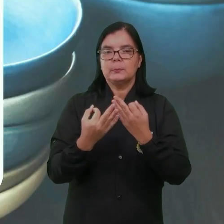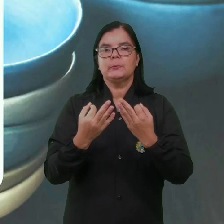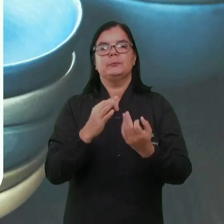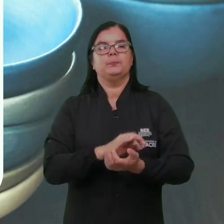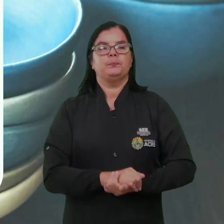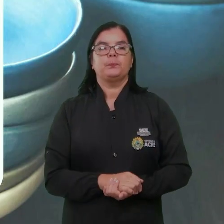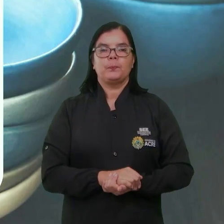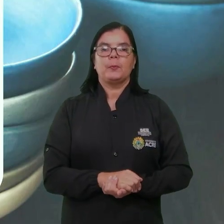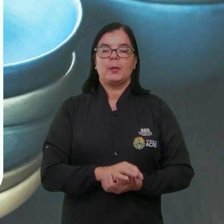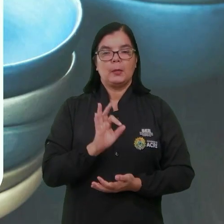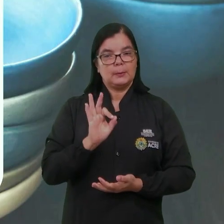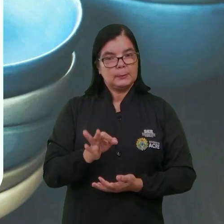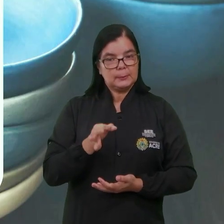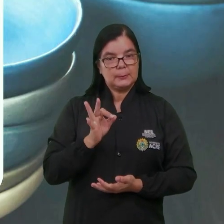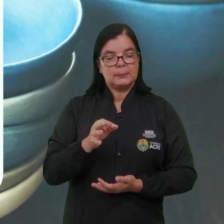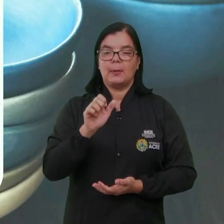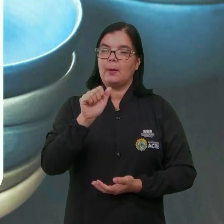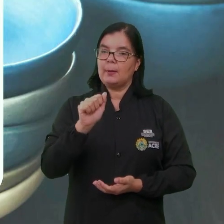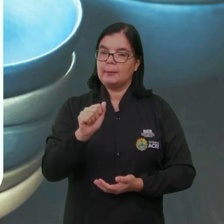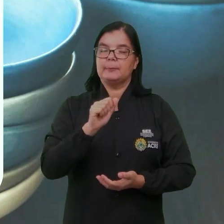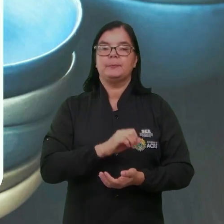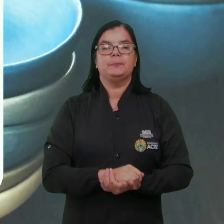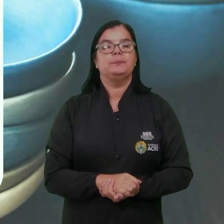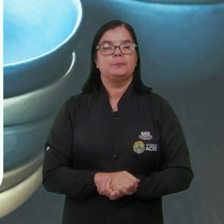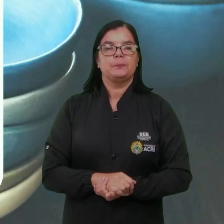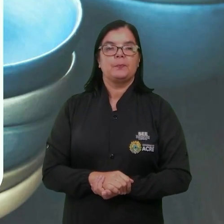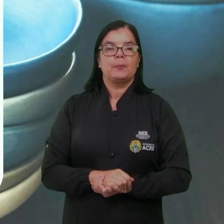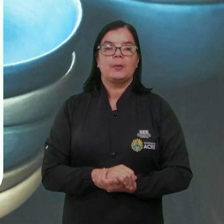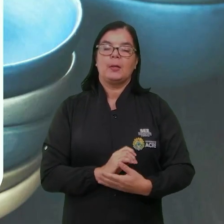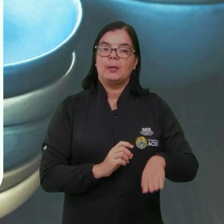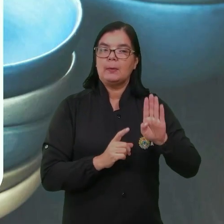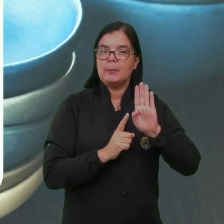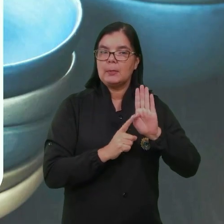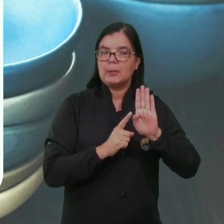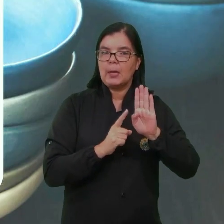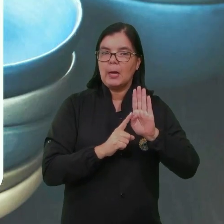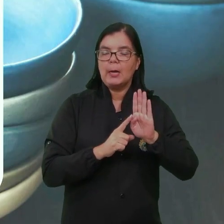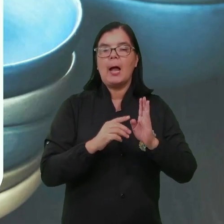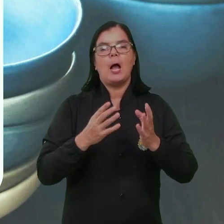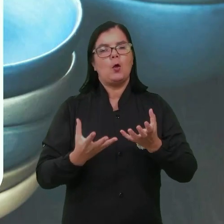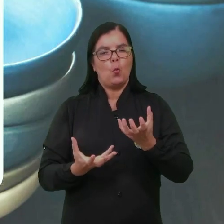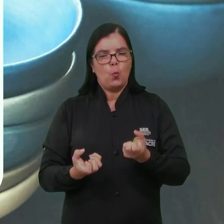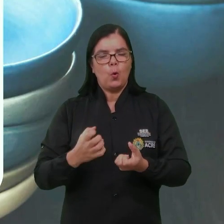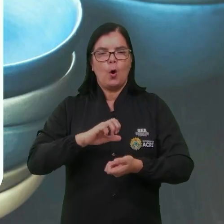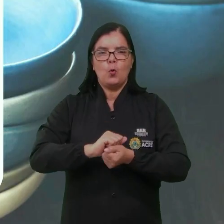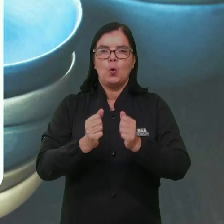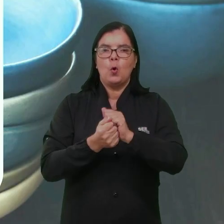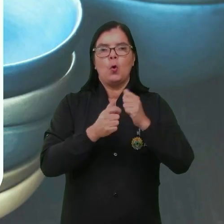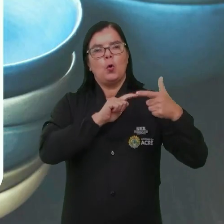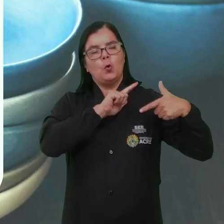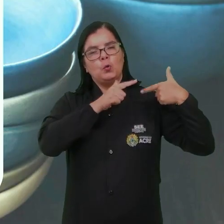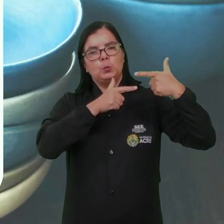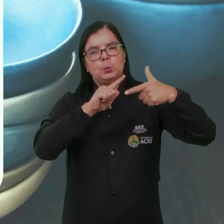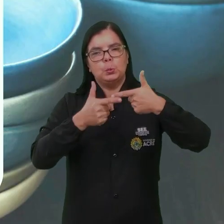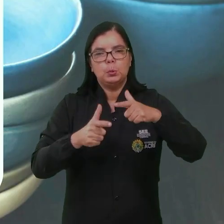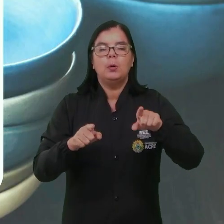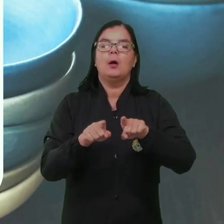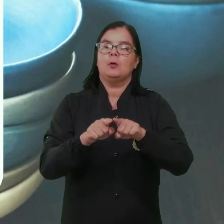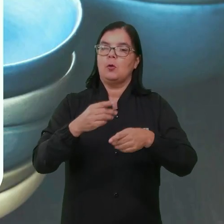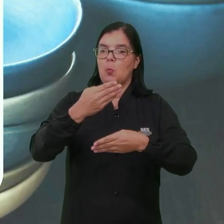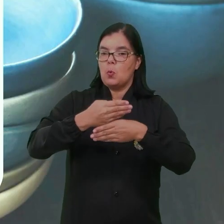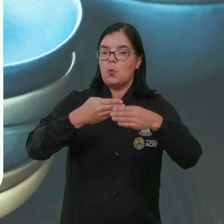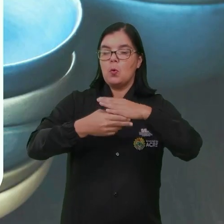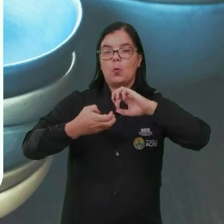perfeito, perfeito. Aqui, alternativa A, corretíssima. Cerâmicas tradicionais ali, como o tijolo e a telha,